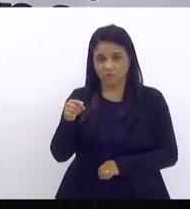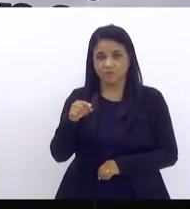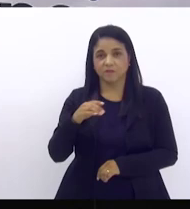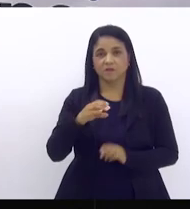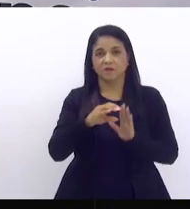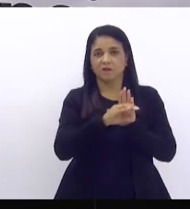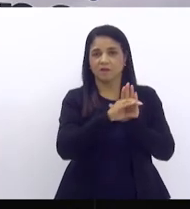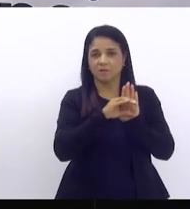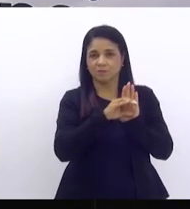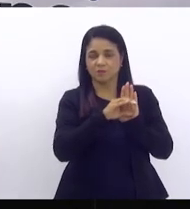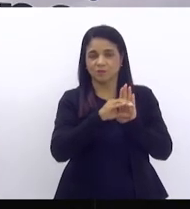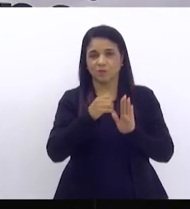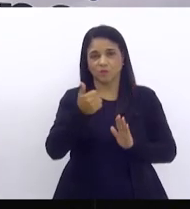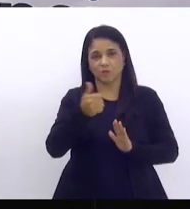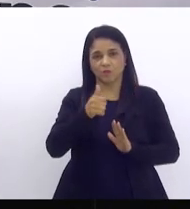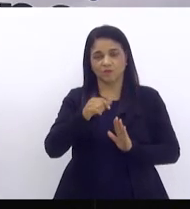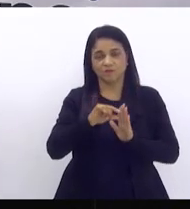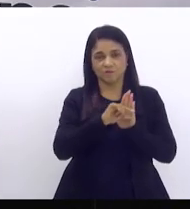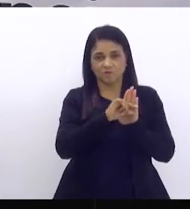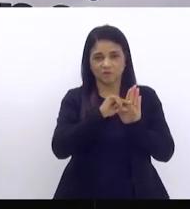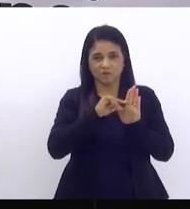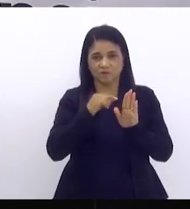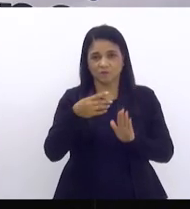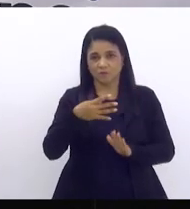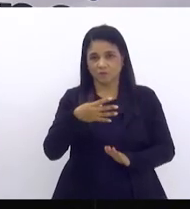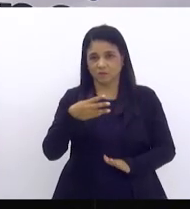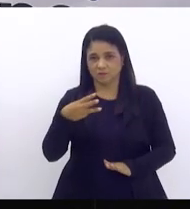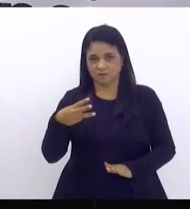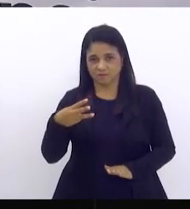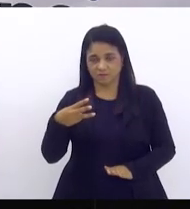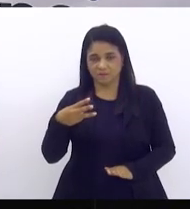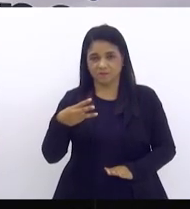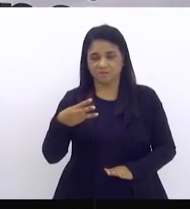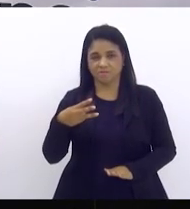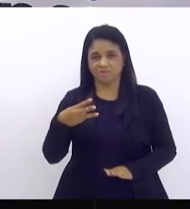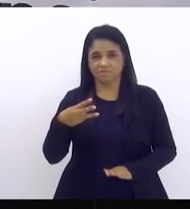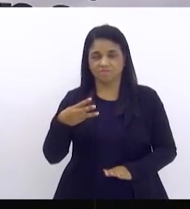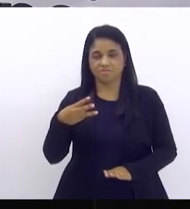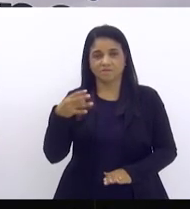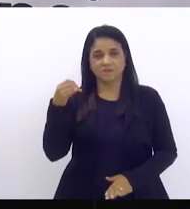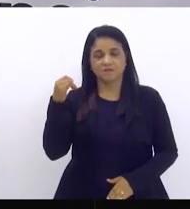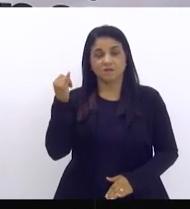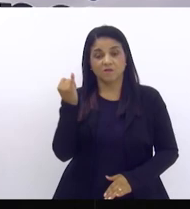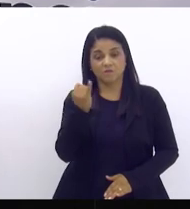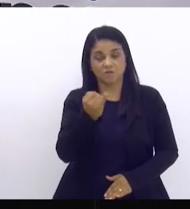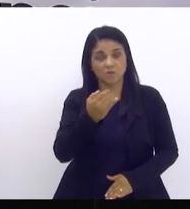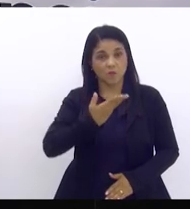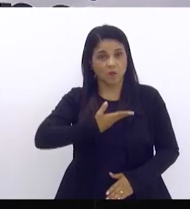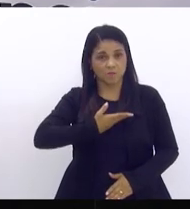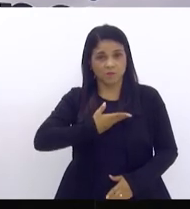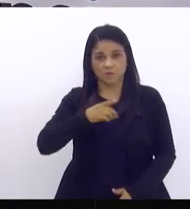capítulo 11, versículo 43, quando ele disse ao seu amigo Lázaro,